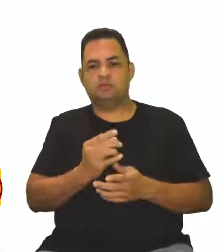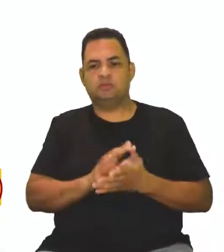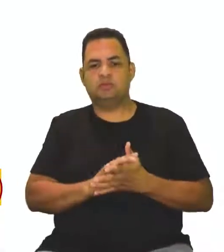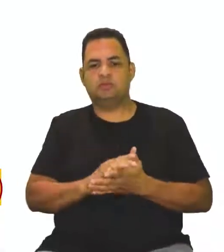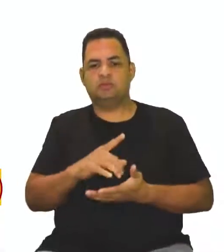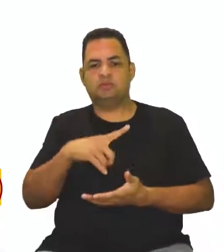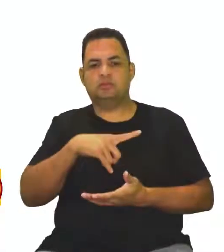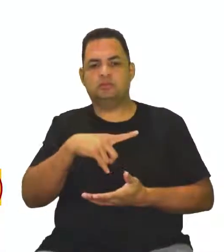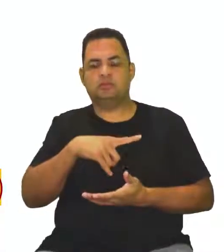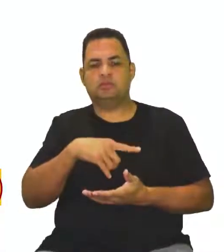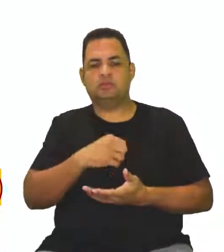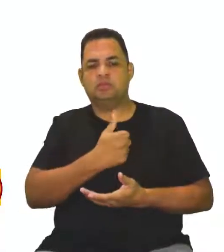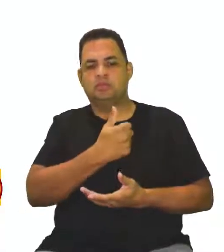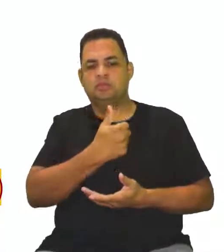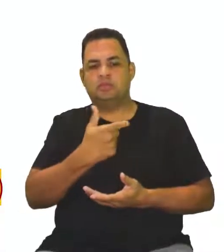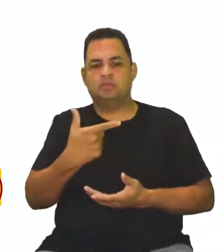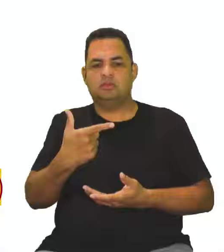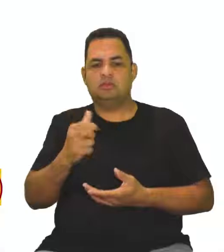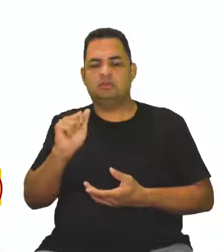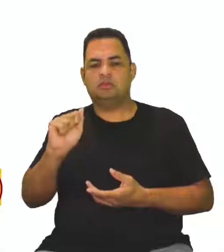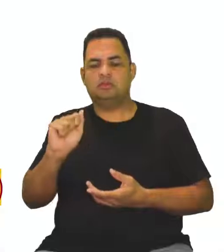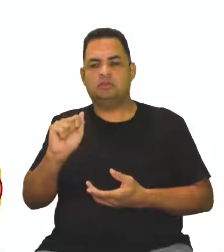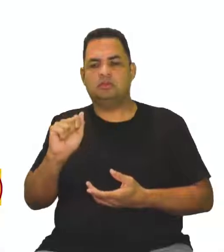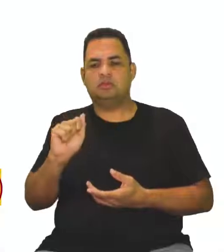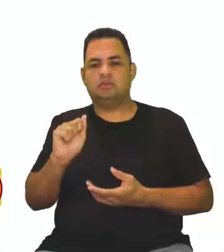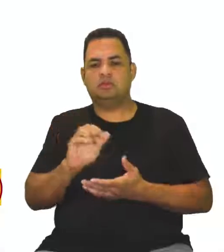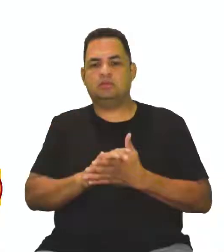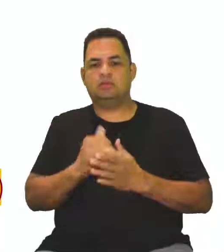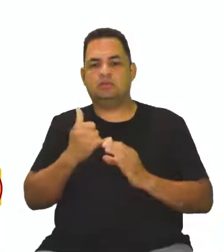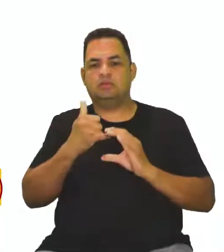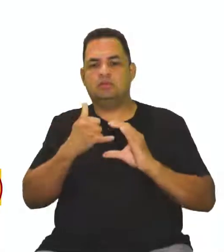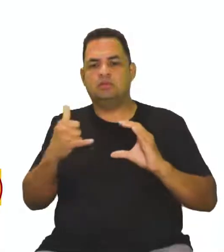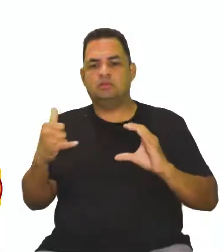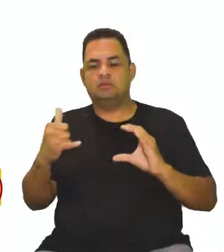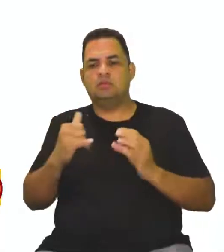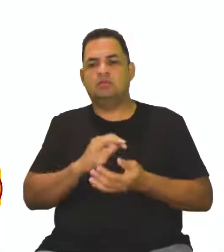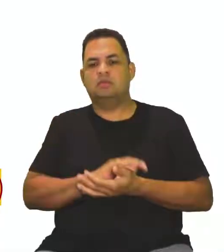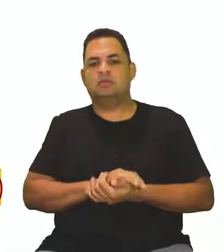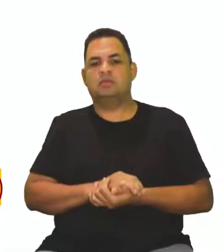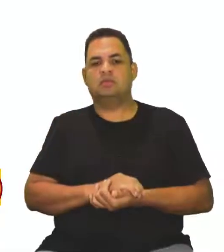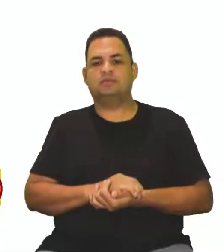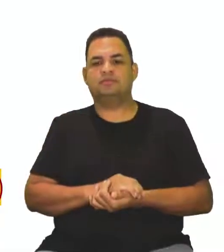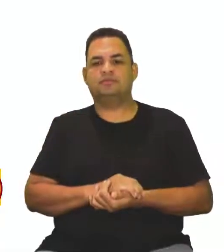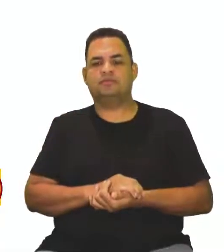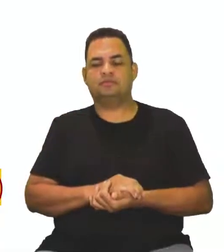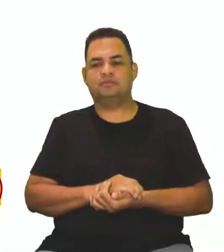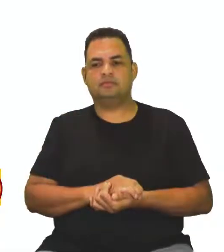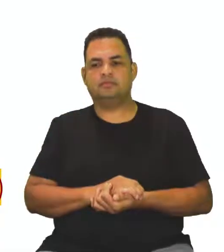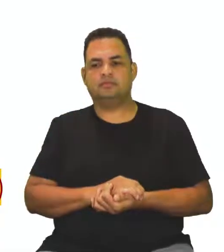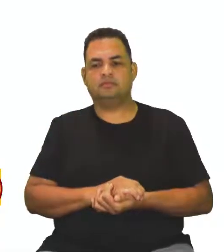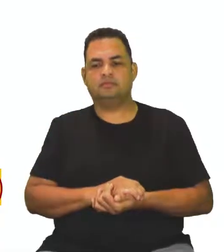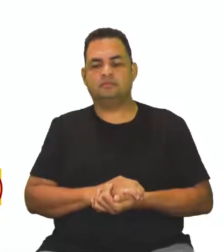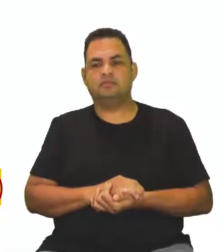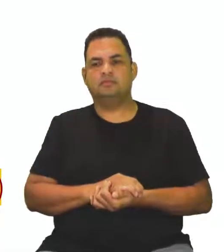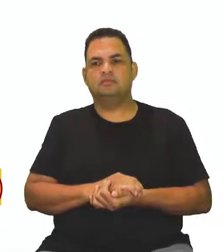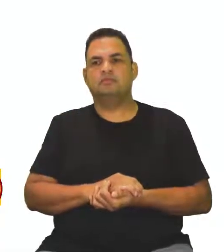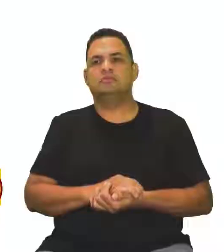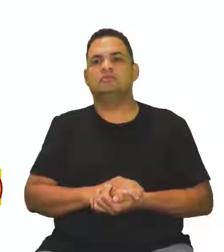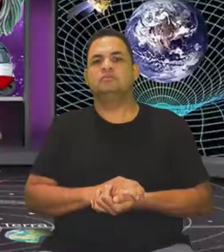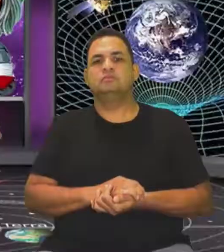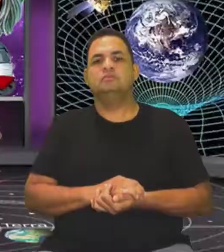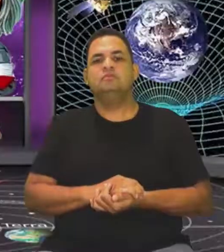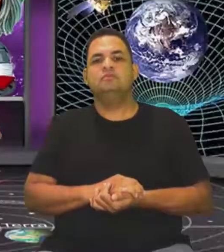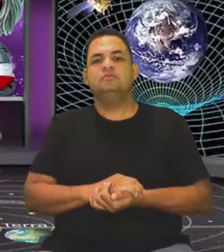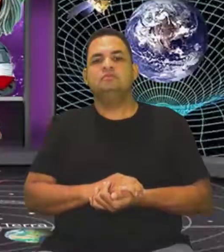aqui? 12, que é a corrente que passa por I1 e é a corrente que alimenta o nosso circuito. Viram